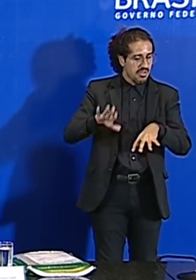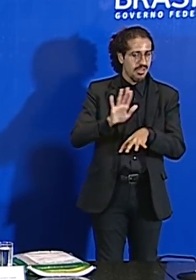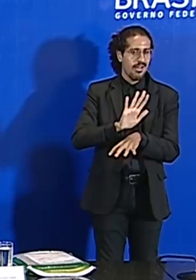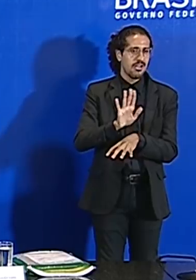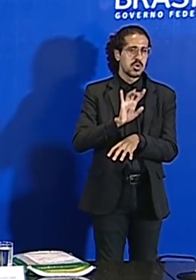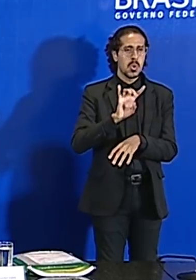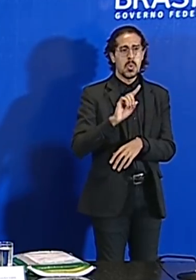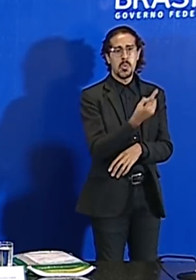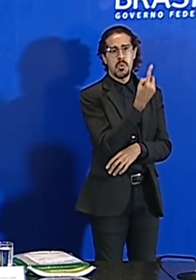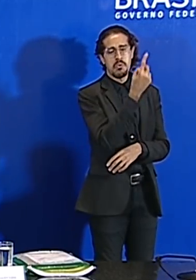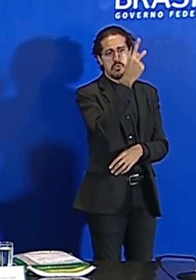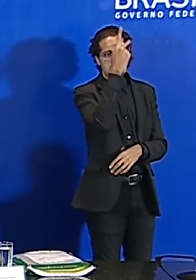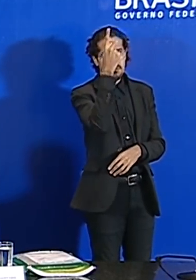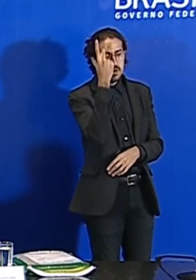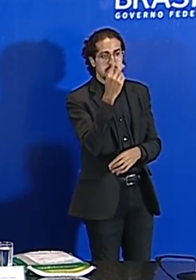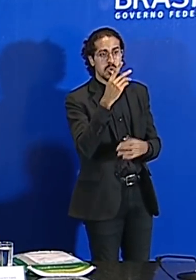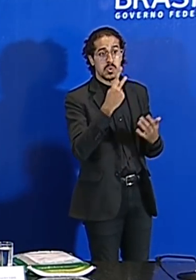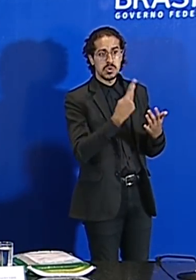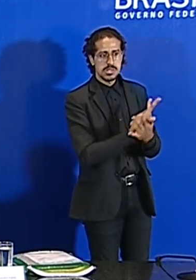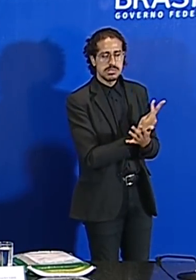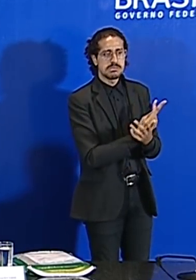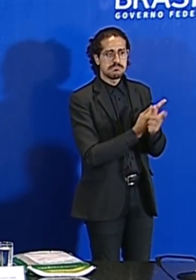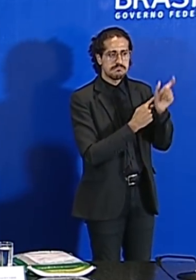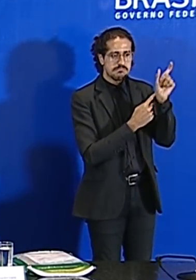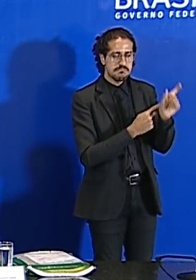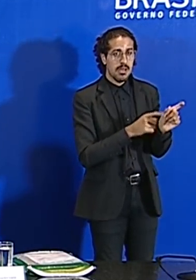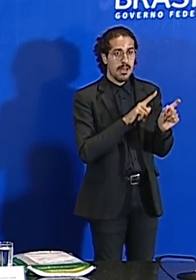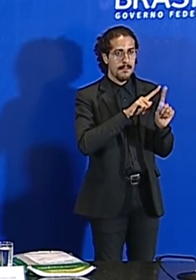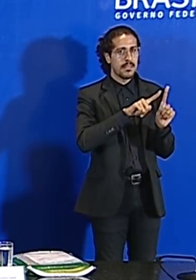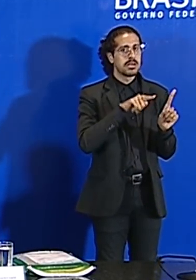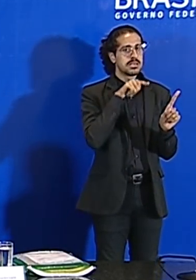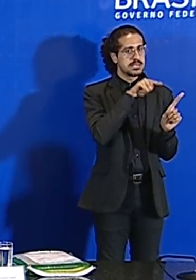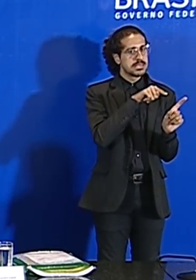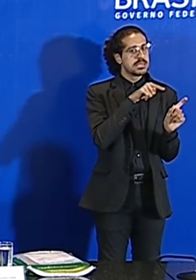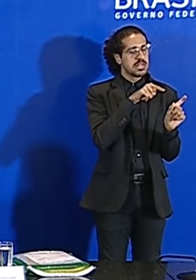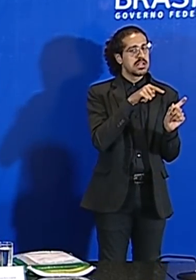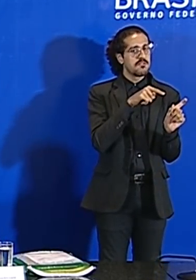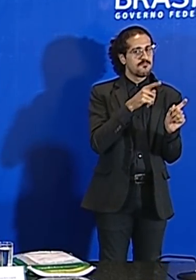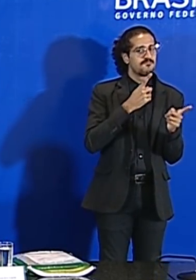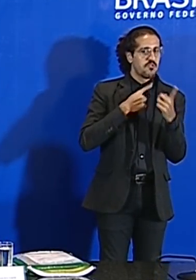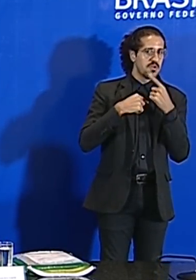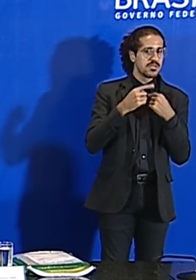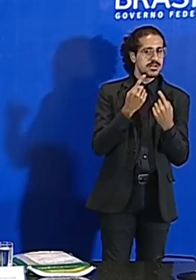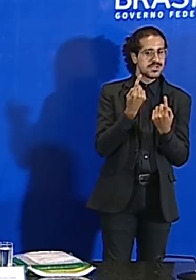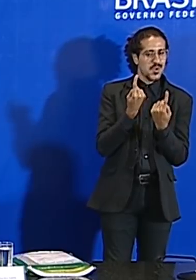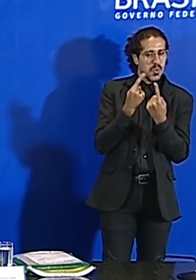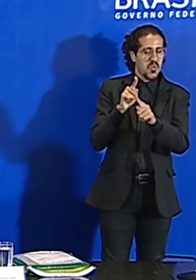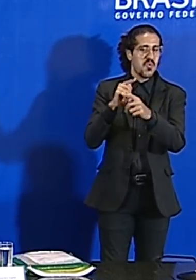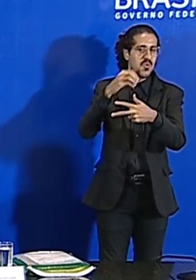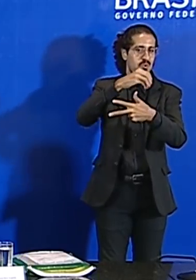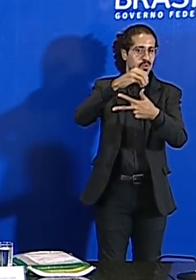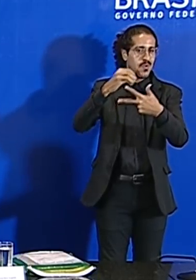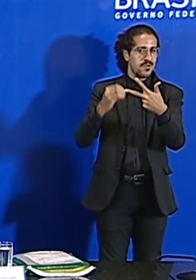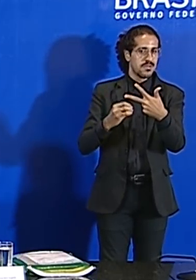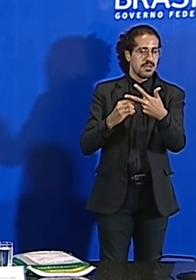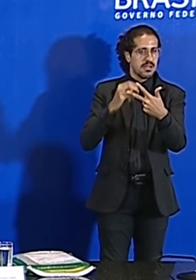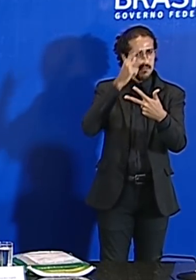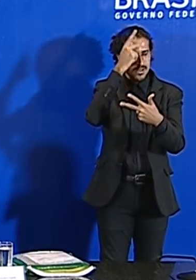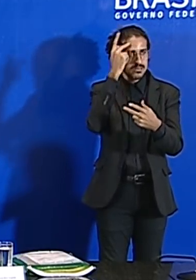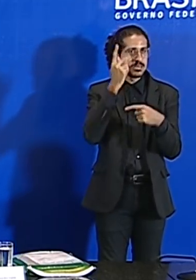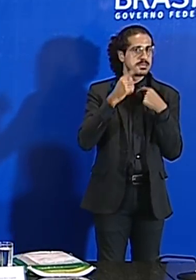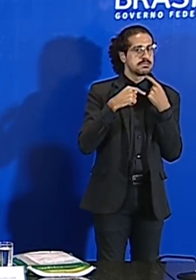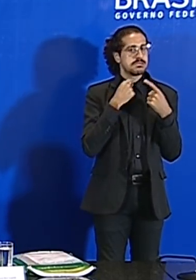não teve prejuízo, mas houve a intenção, sim, de prejudicar a imagem do Enem, gerar incerteza,